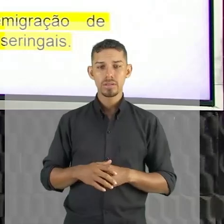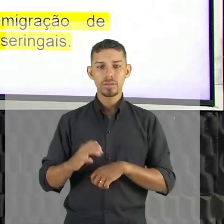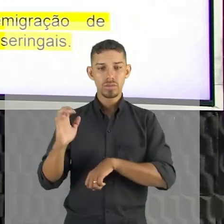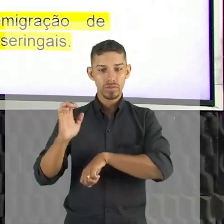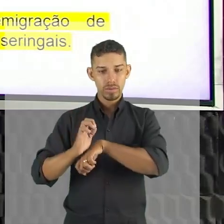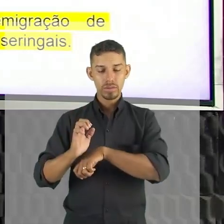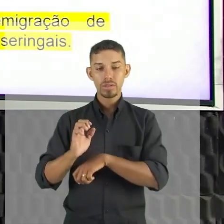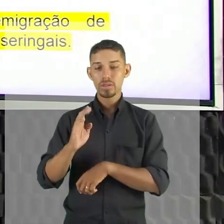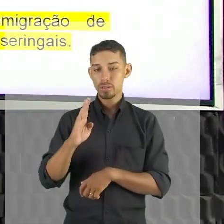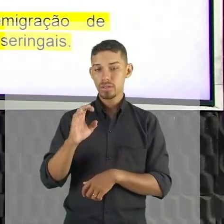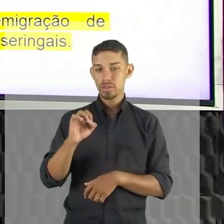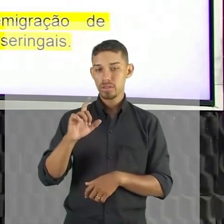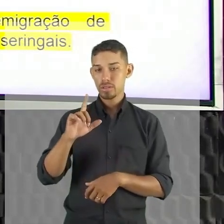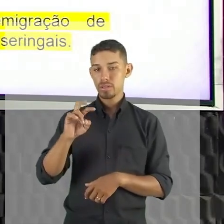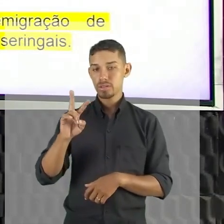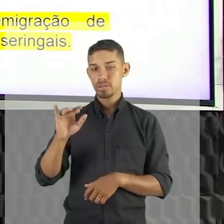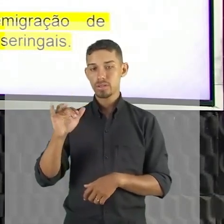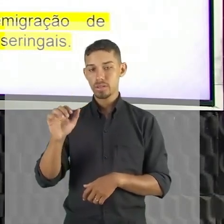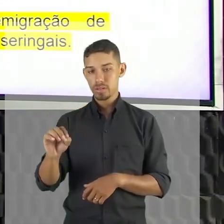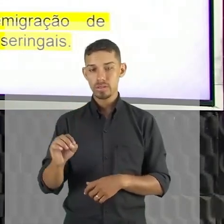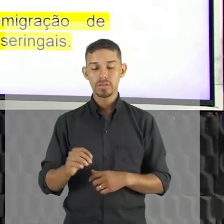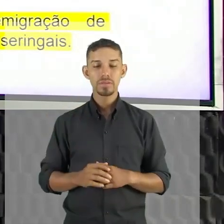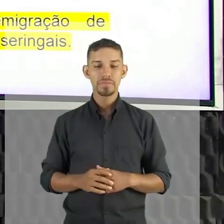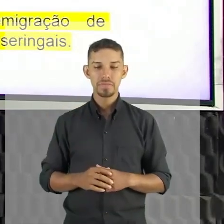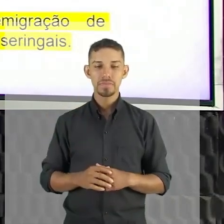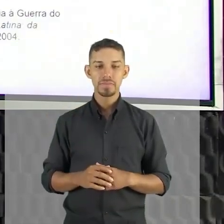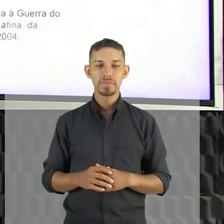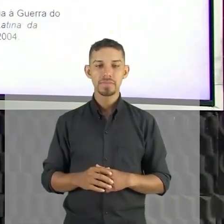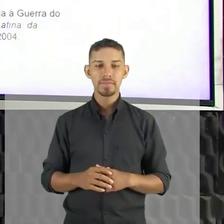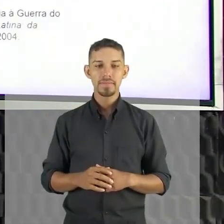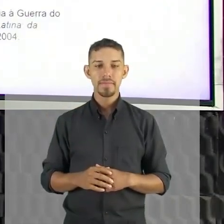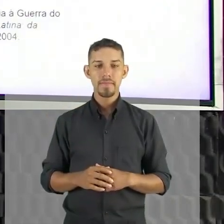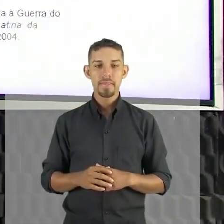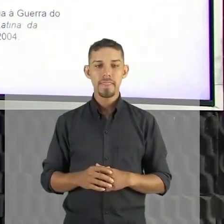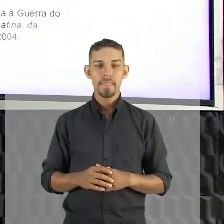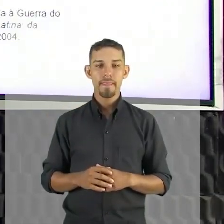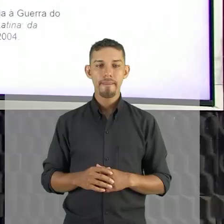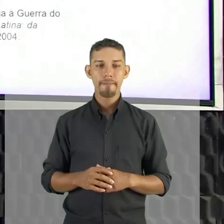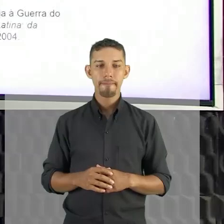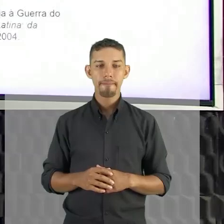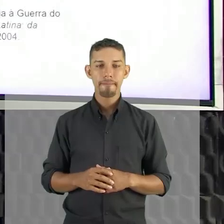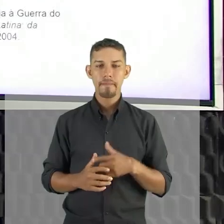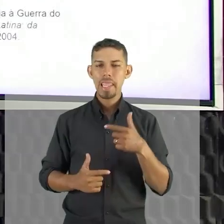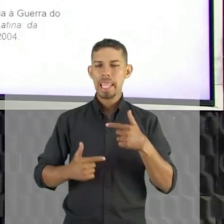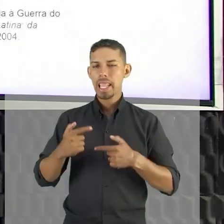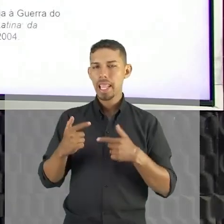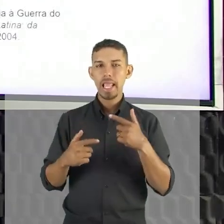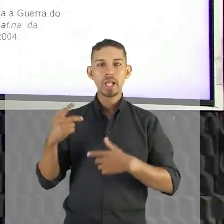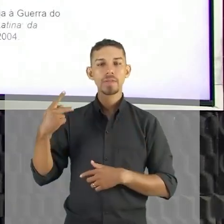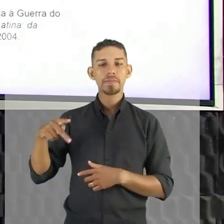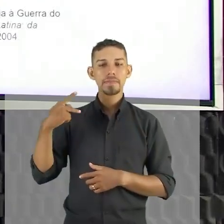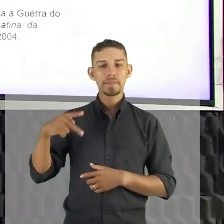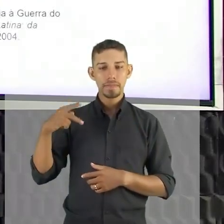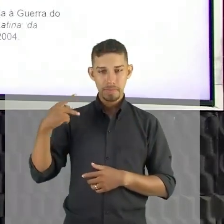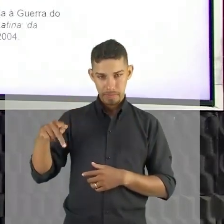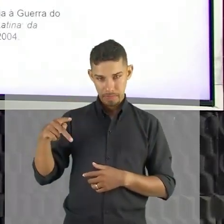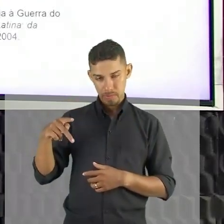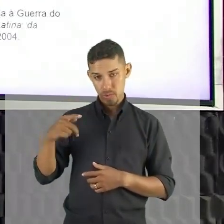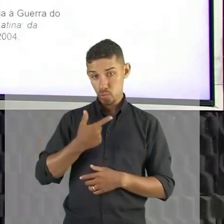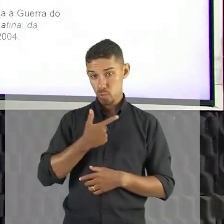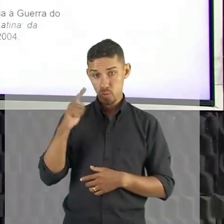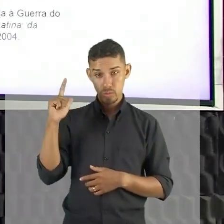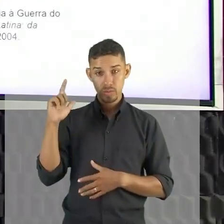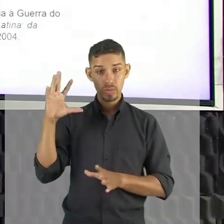do Estado boliviano, ok? Vamos para a nossa próxima questão, gente. A Guerra do Paraguai, outro evento dentro do